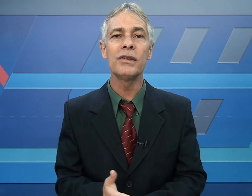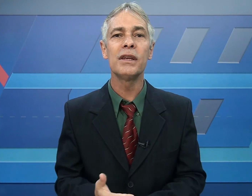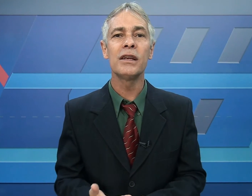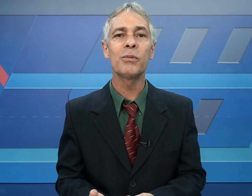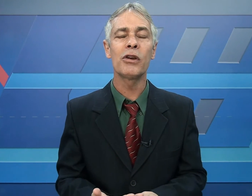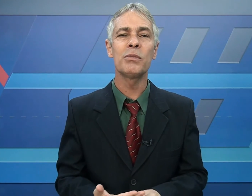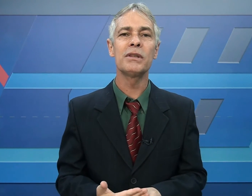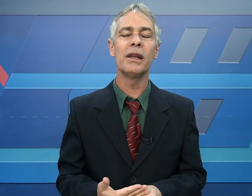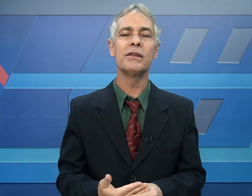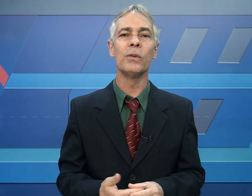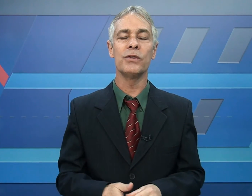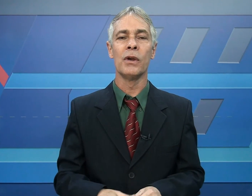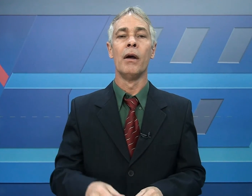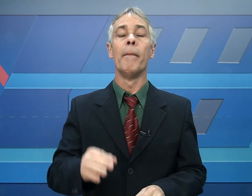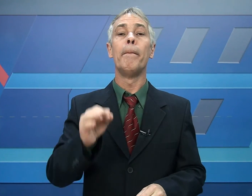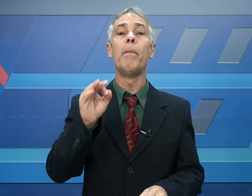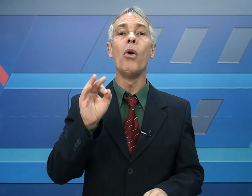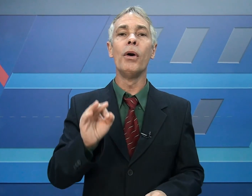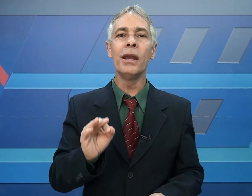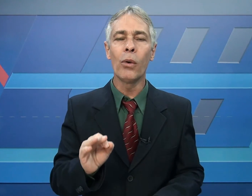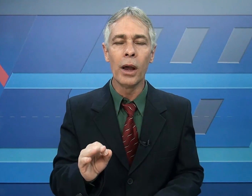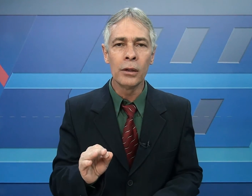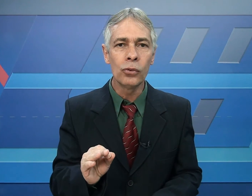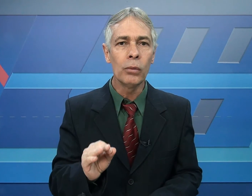vai acontecer nas próximas eleições.